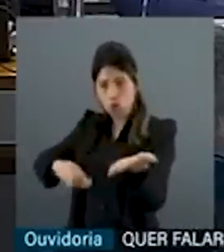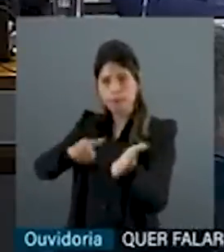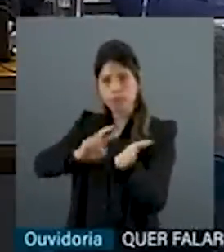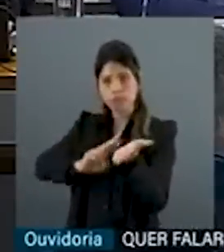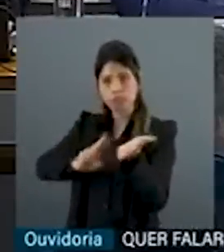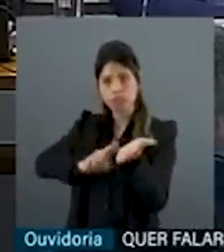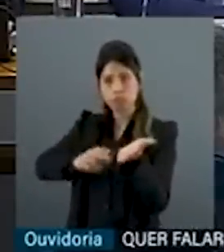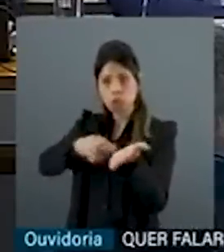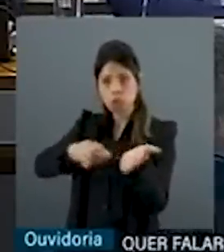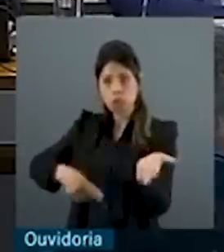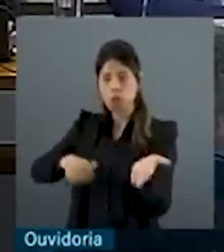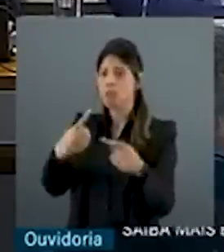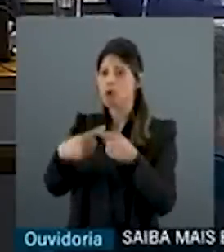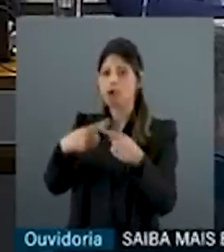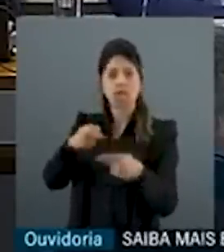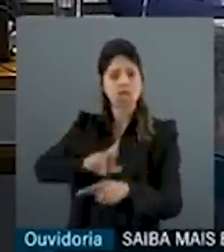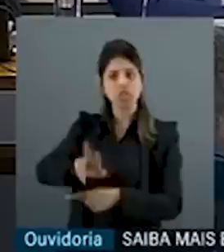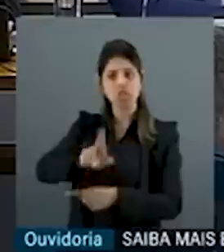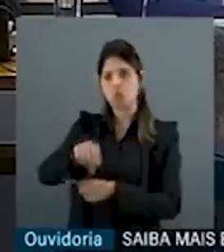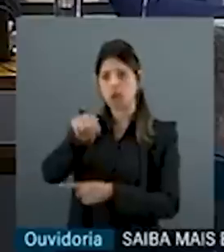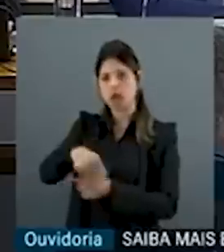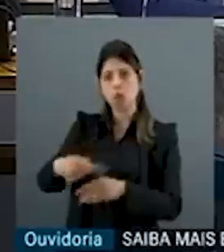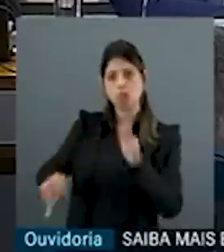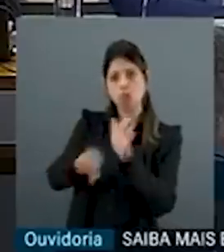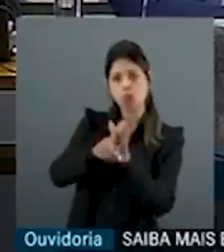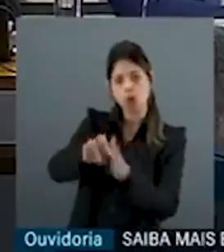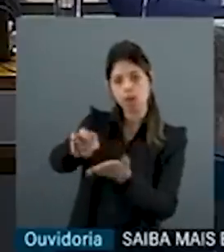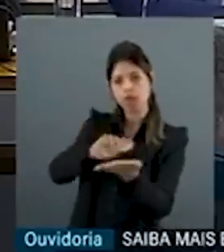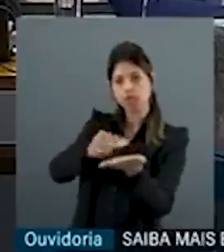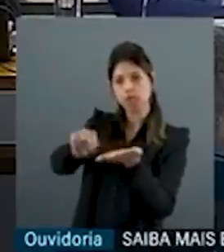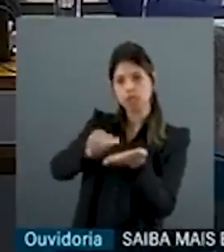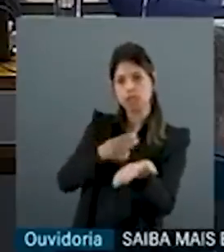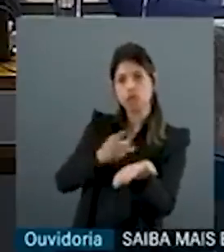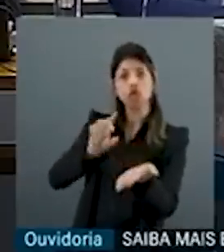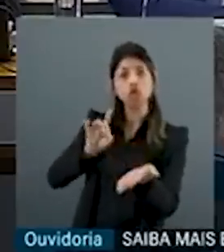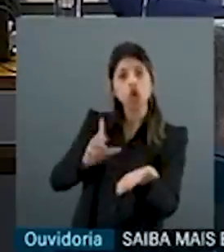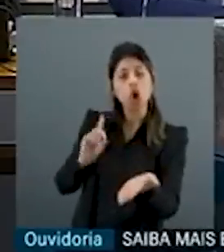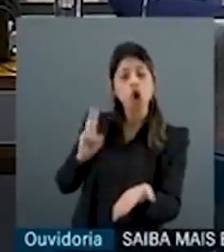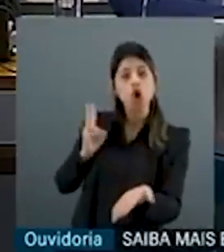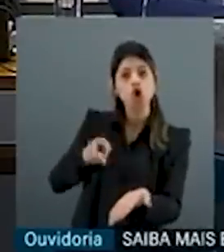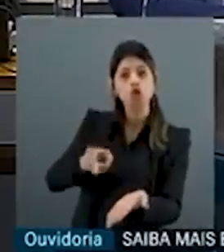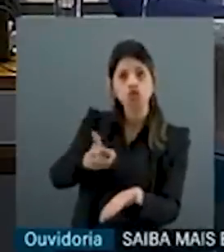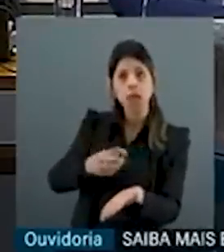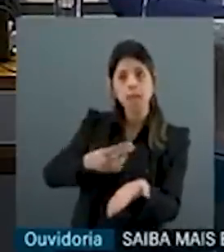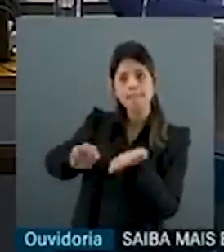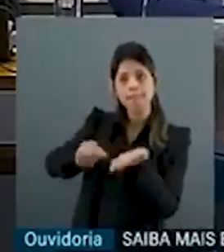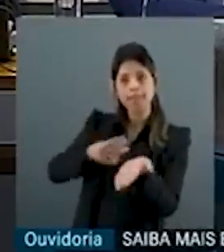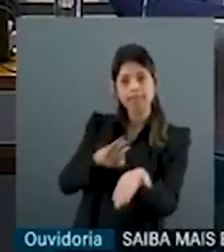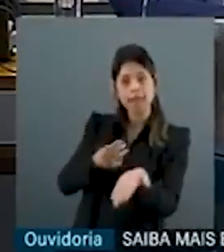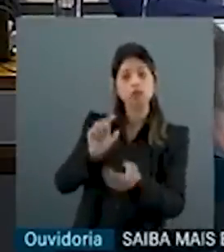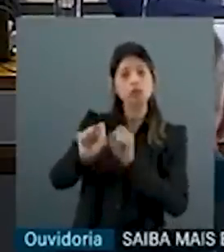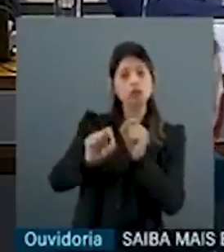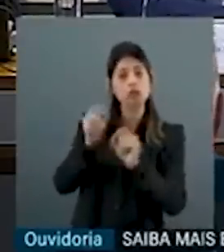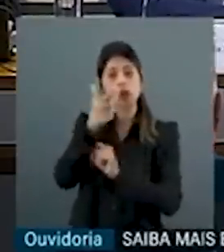não era o destinatário oficial daquelas mensagens. Que ali fosse mantido apenas as mensagens encaminhadas para os